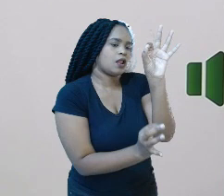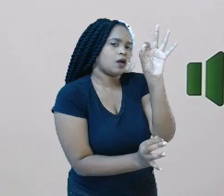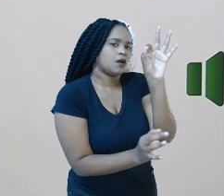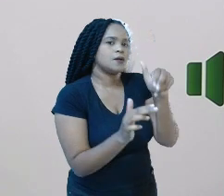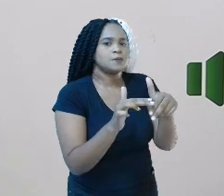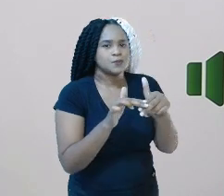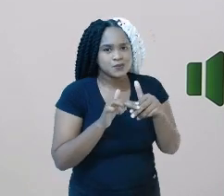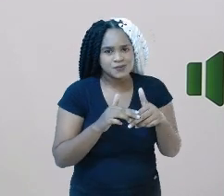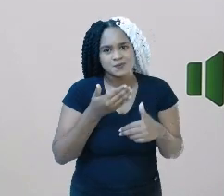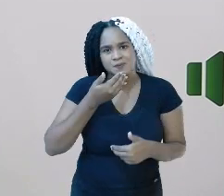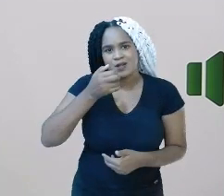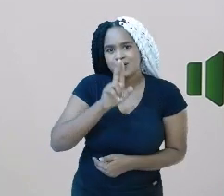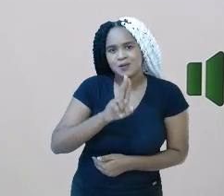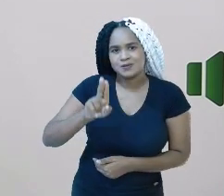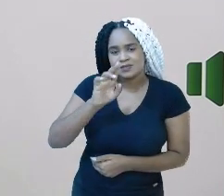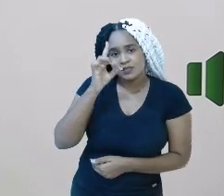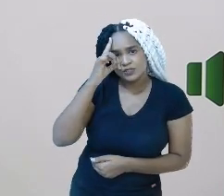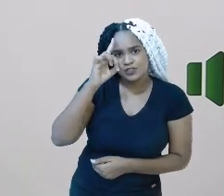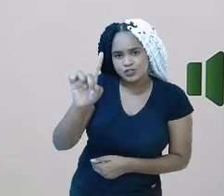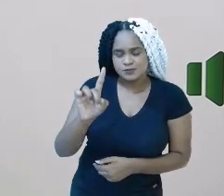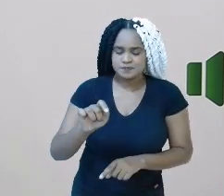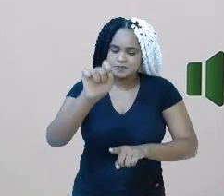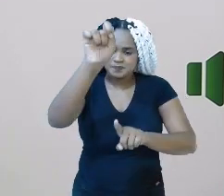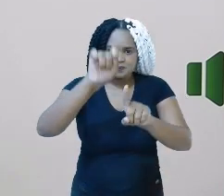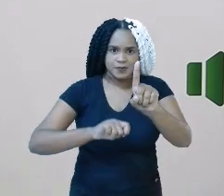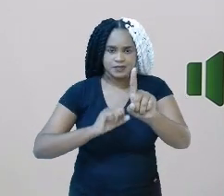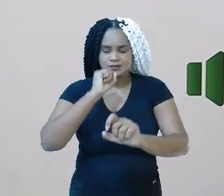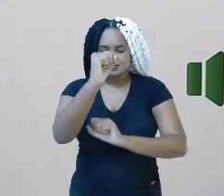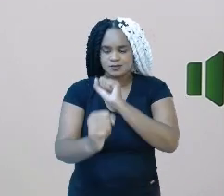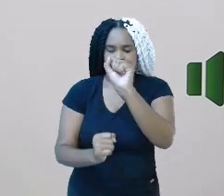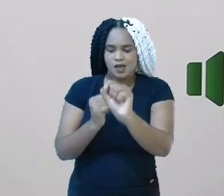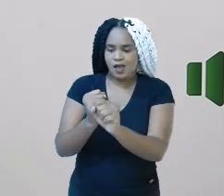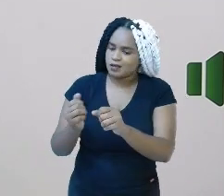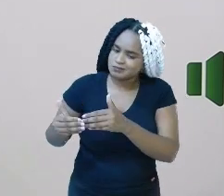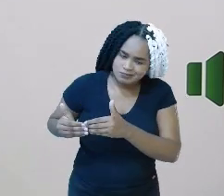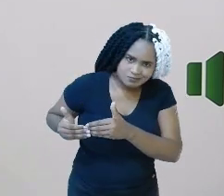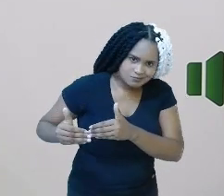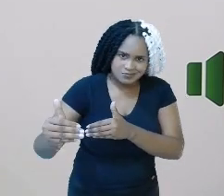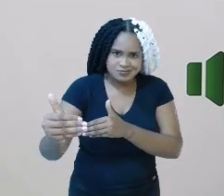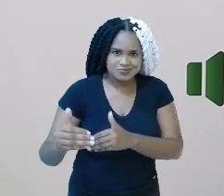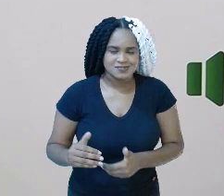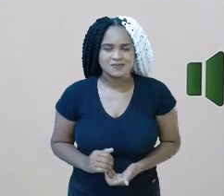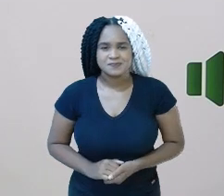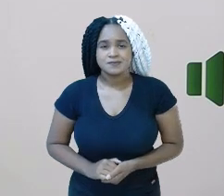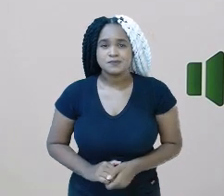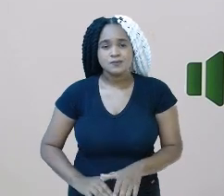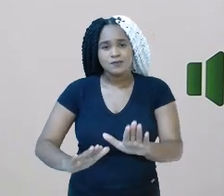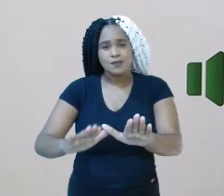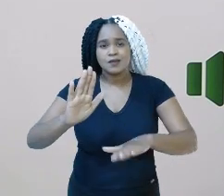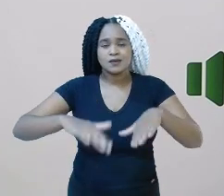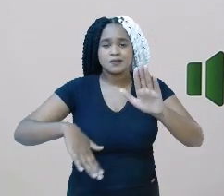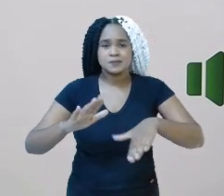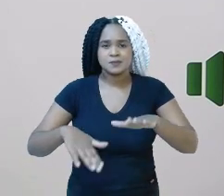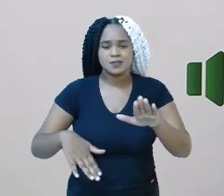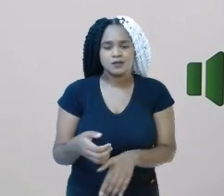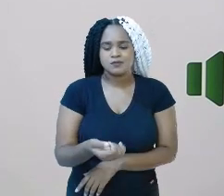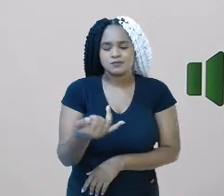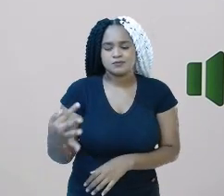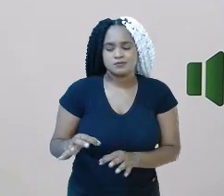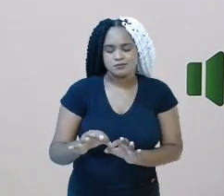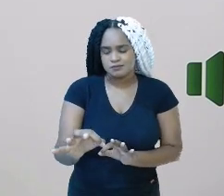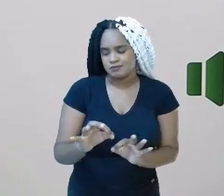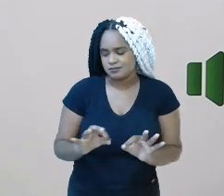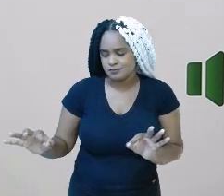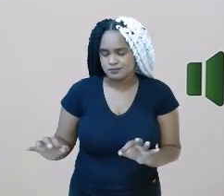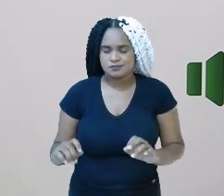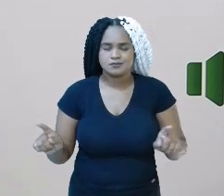tenho dia, mês, ano e por aí vai, certo? Então, dependendo do que eu quero medir, eu também mudo